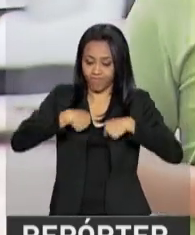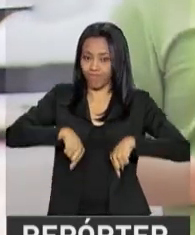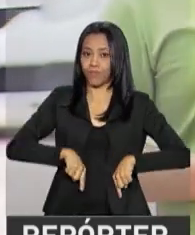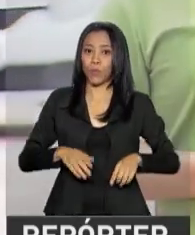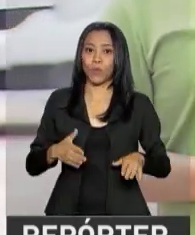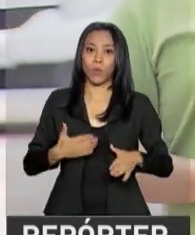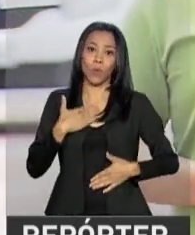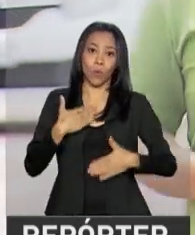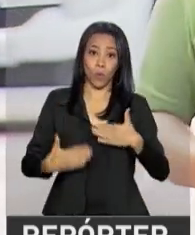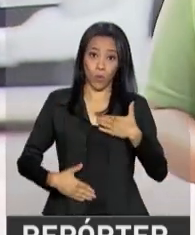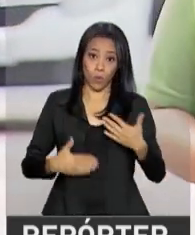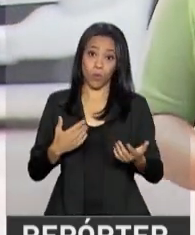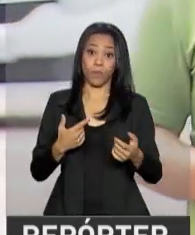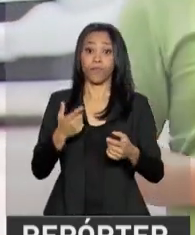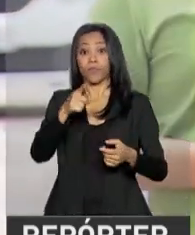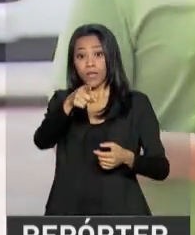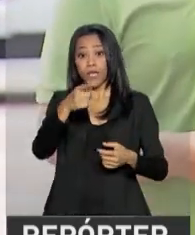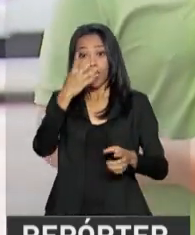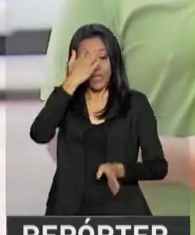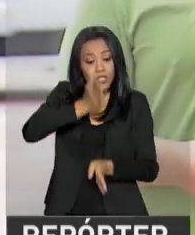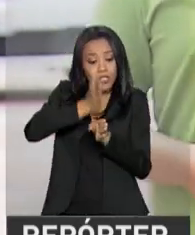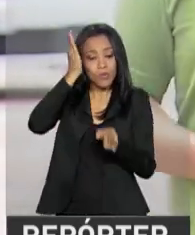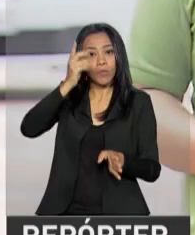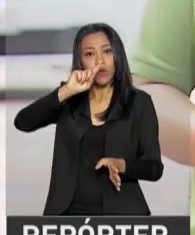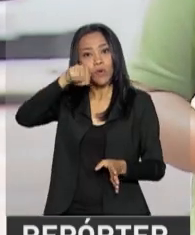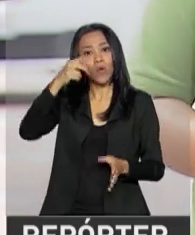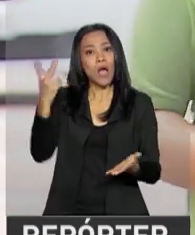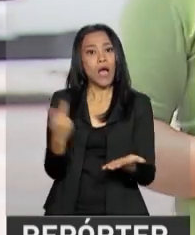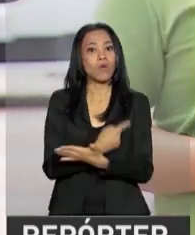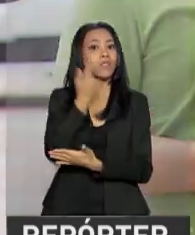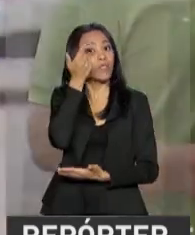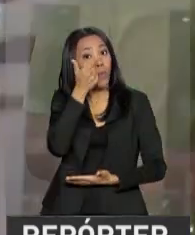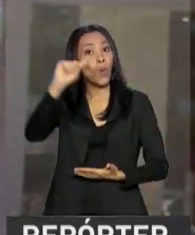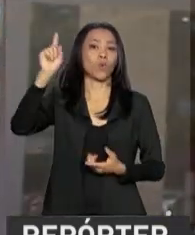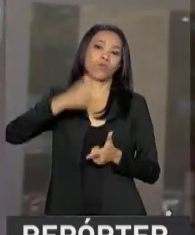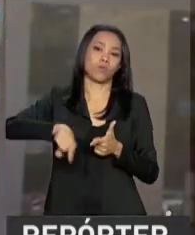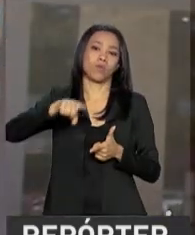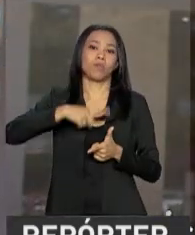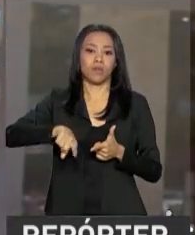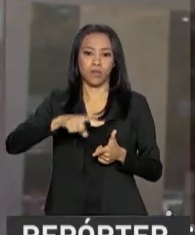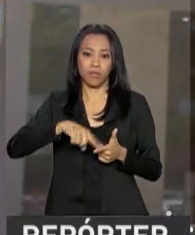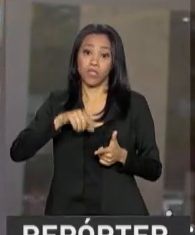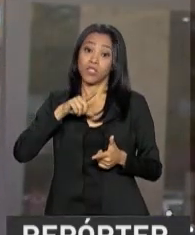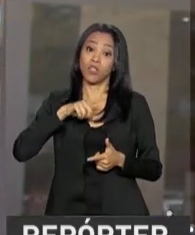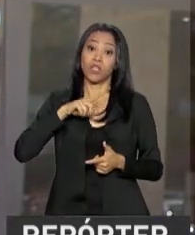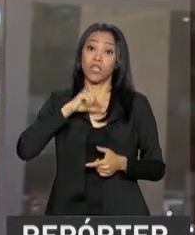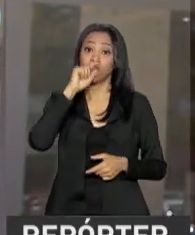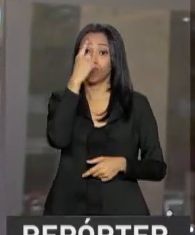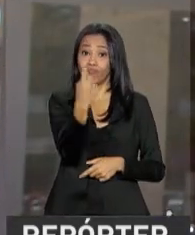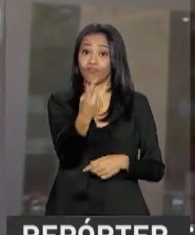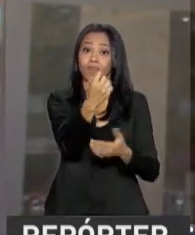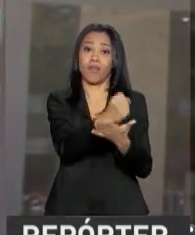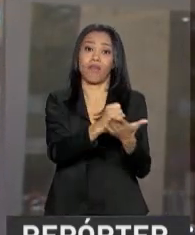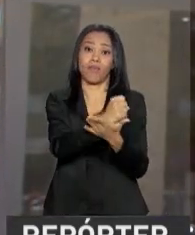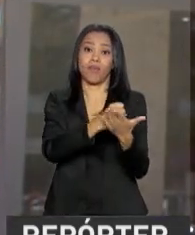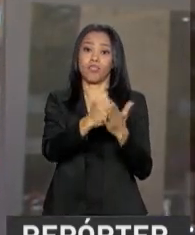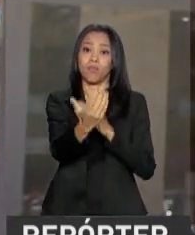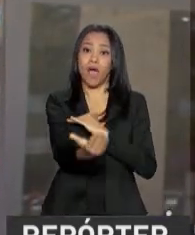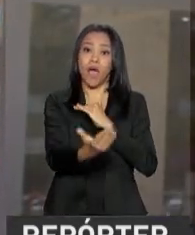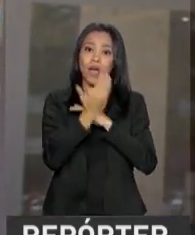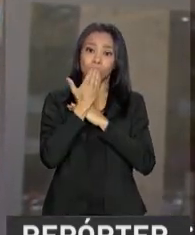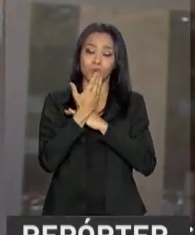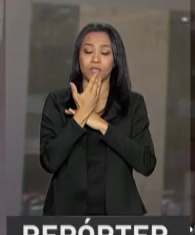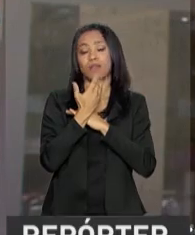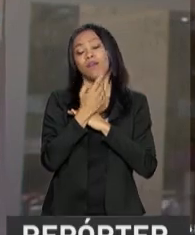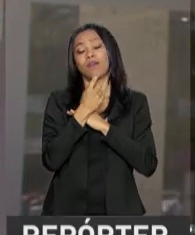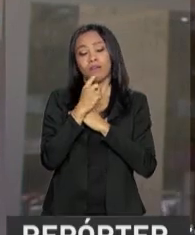diagnóstico vieram outros problemas marcos logo descobriu que só existe um medicamento capaz de estabilizar e